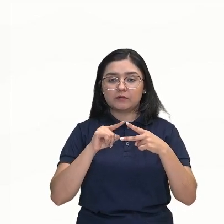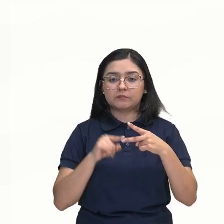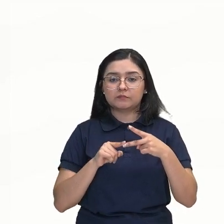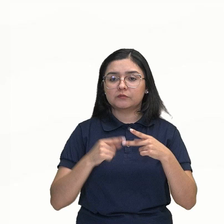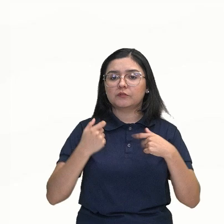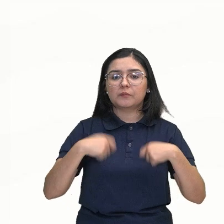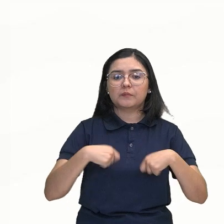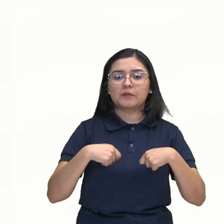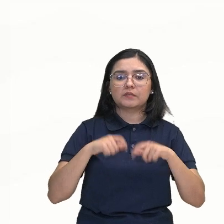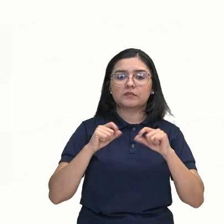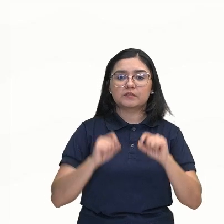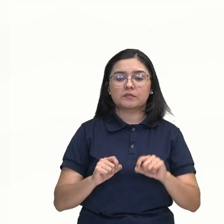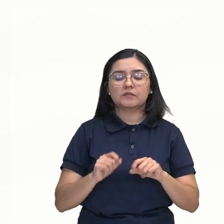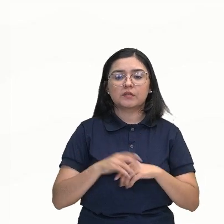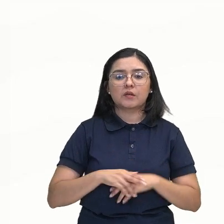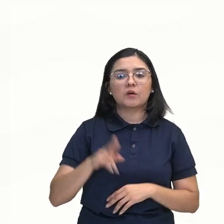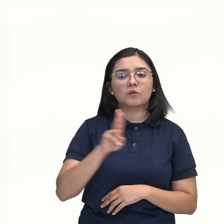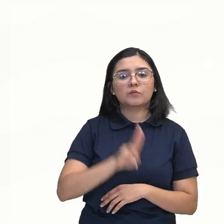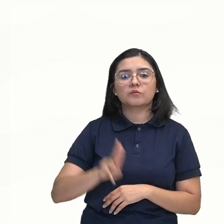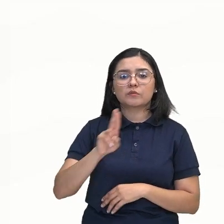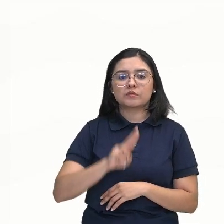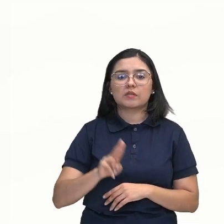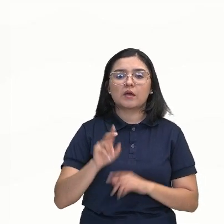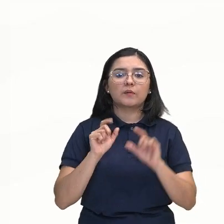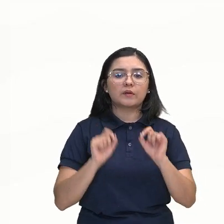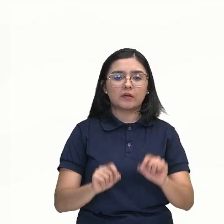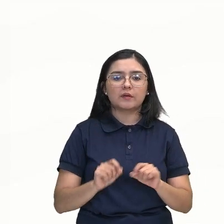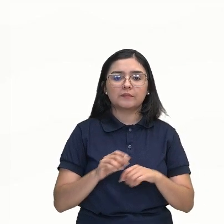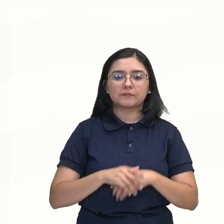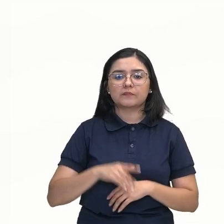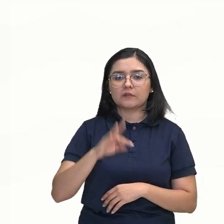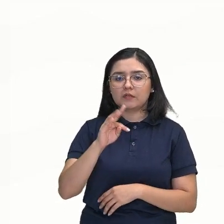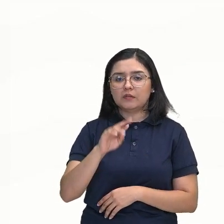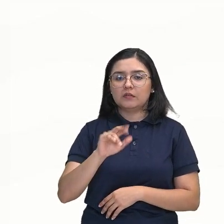de medir com um transferidor.